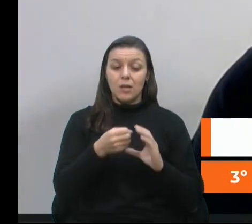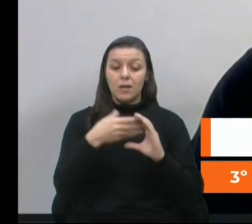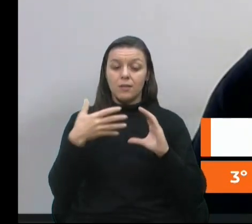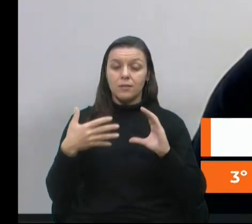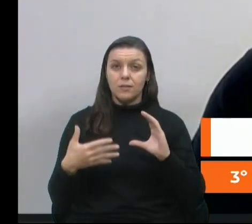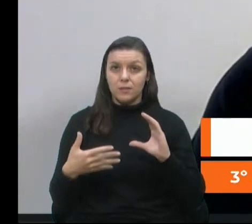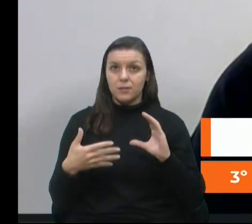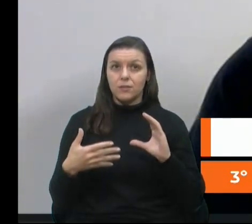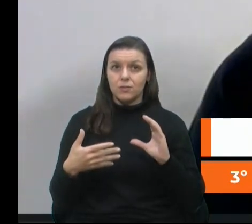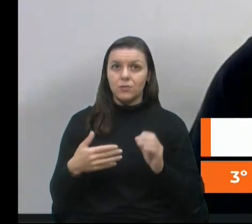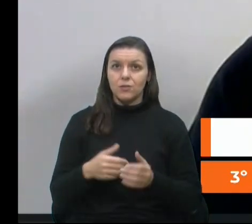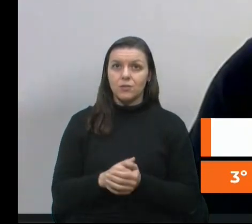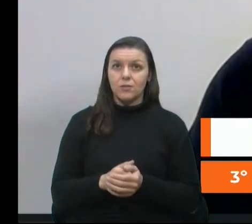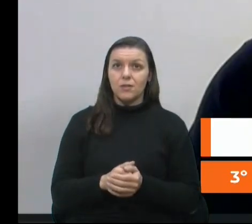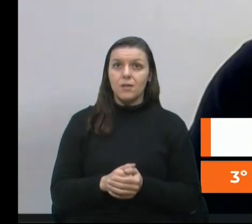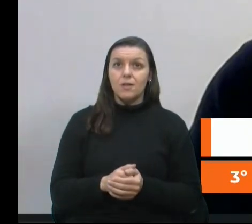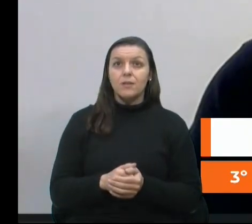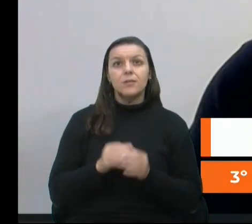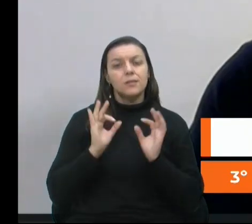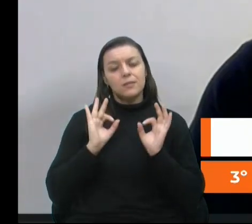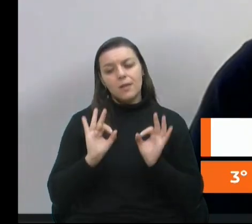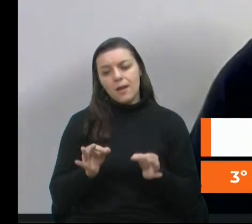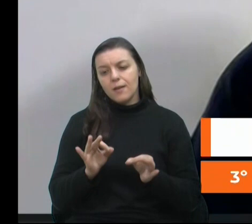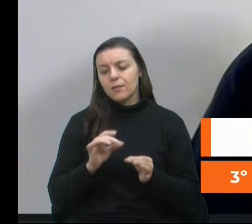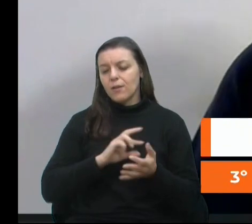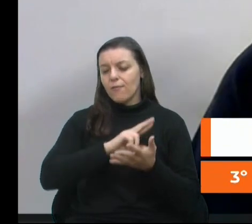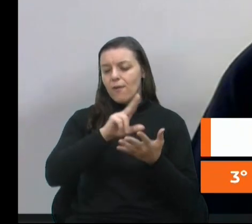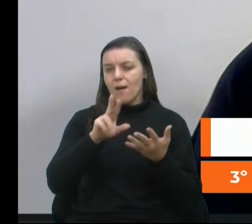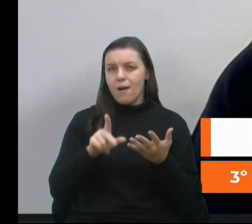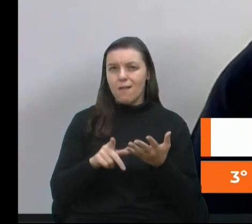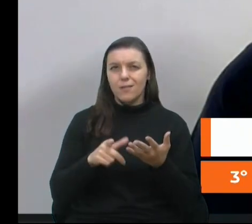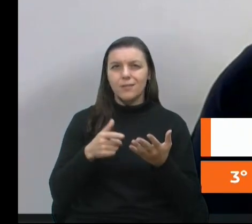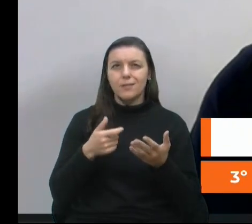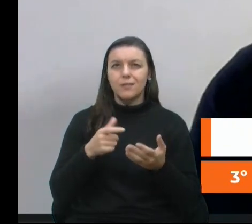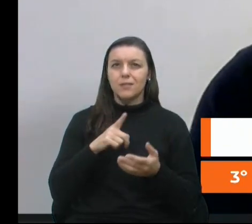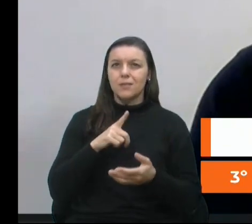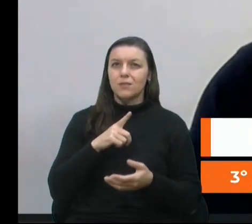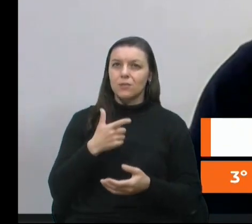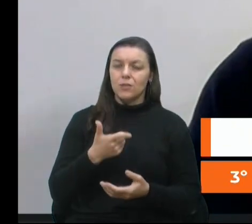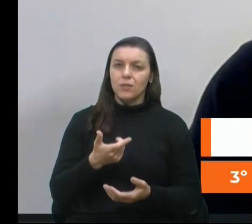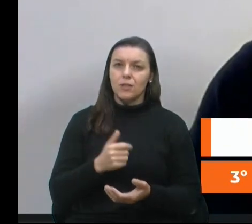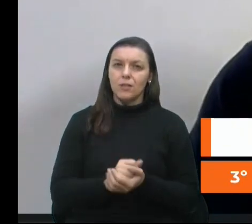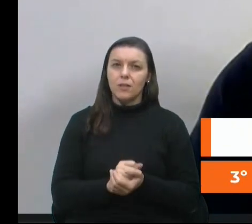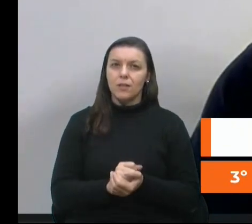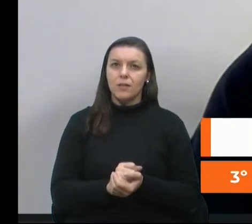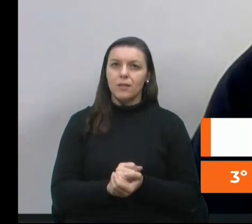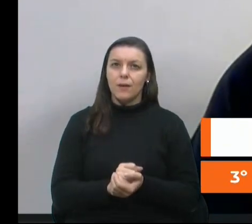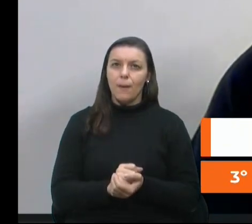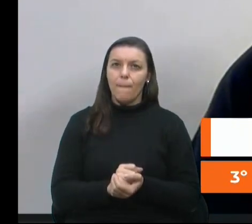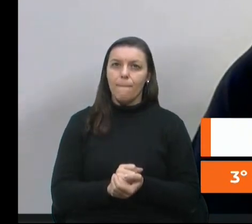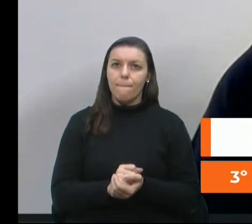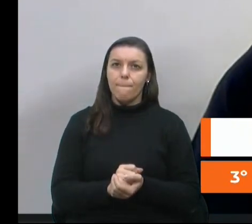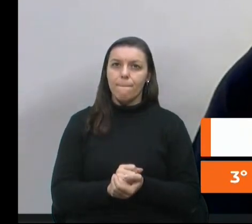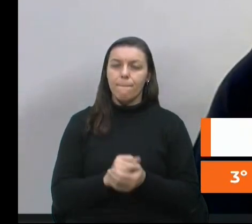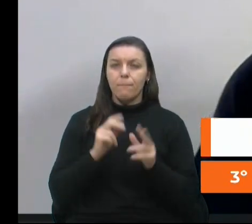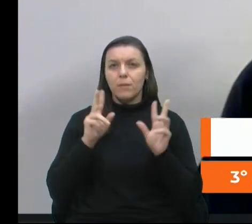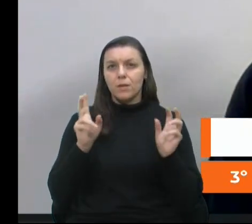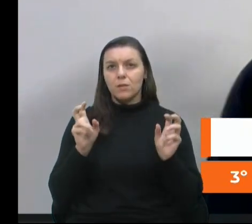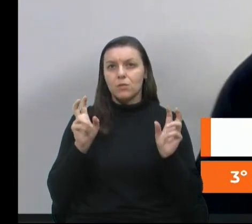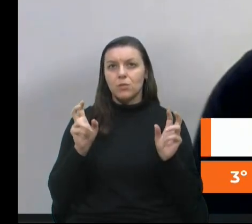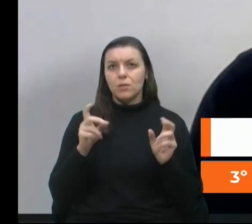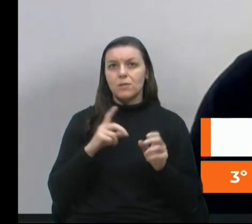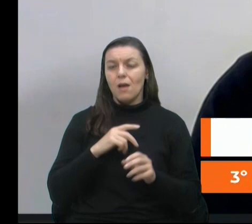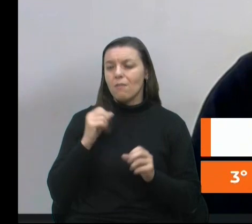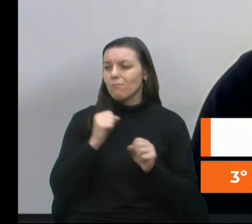características de superdotação. É certo que vários desses ficaram pelo caminho, vários desses tiveram questões onde